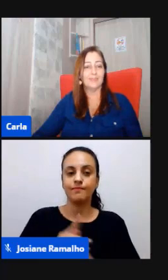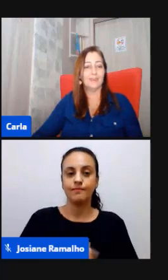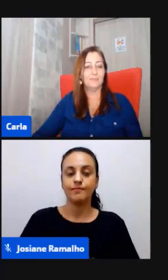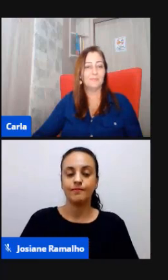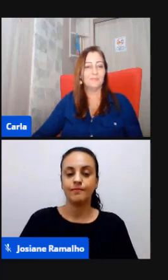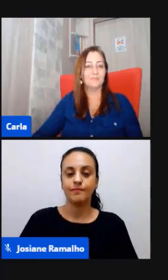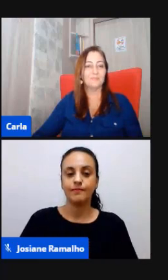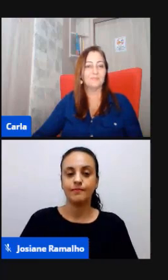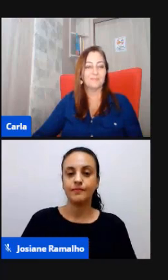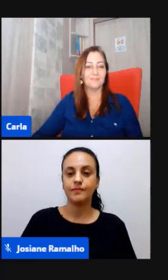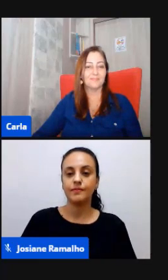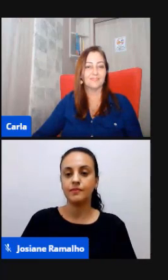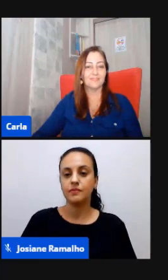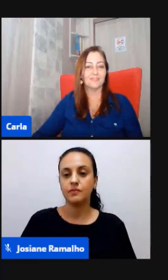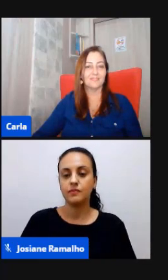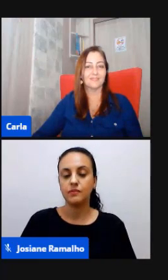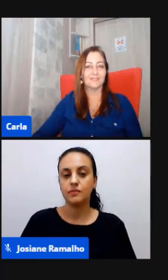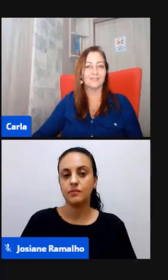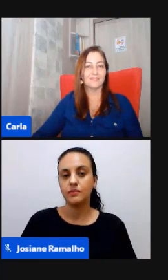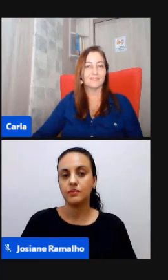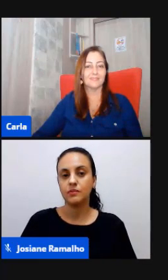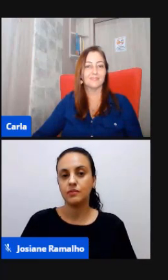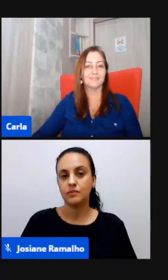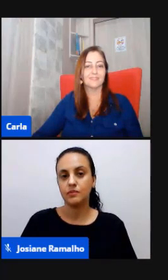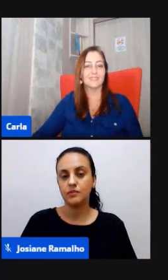Pode passar?